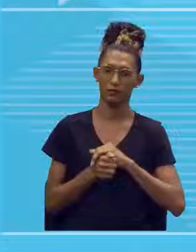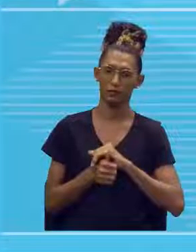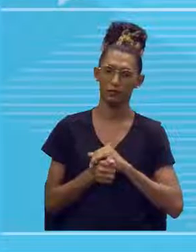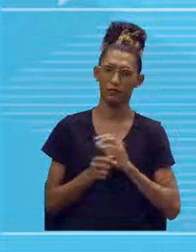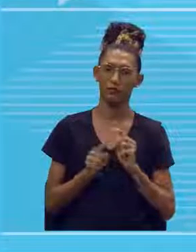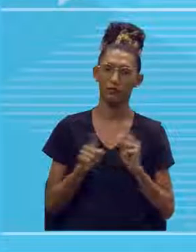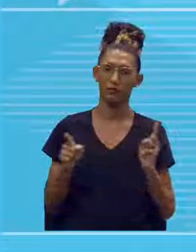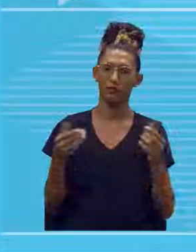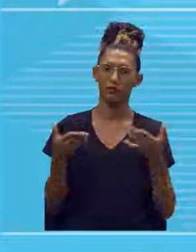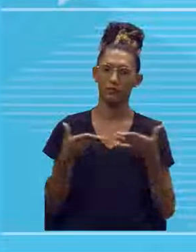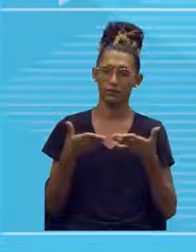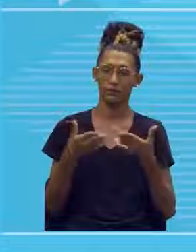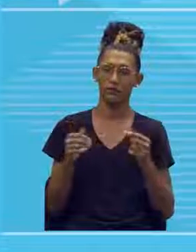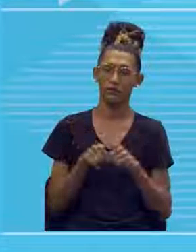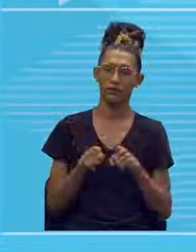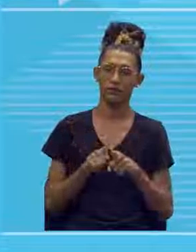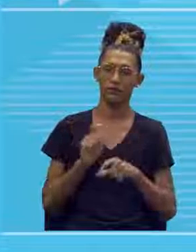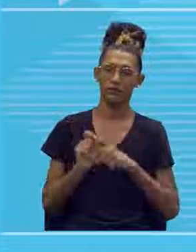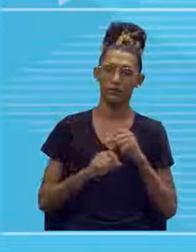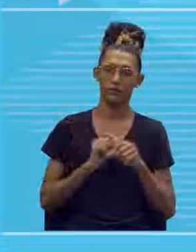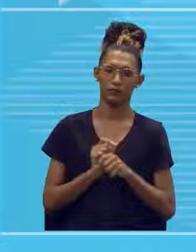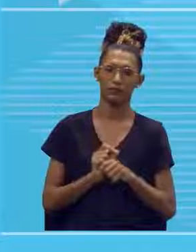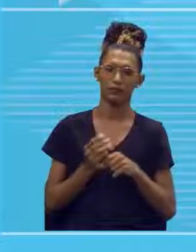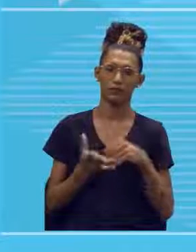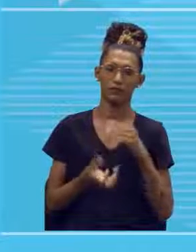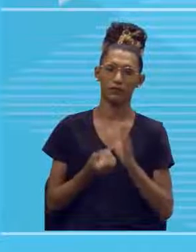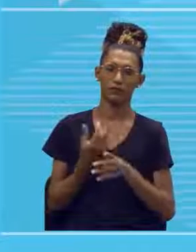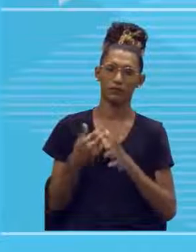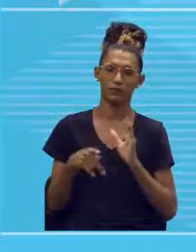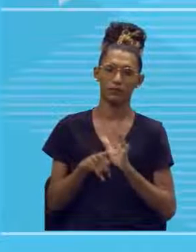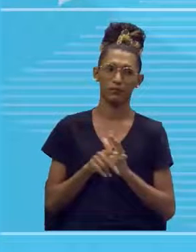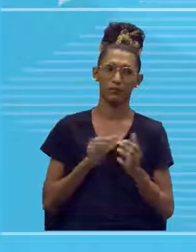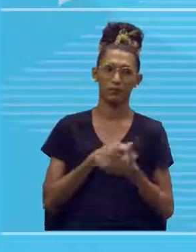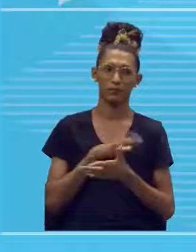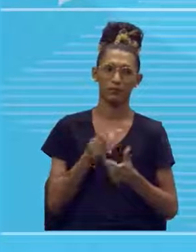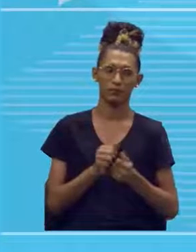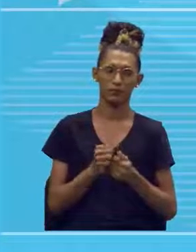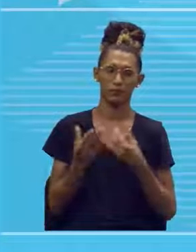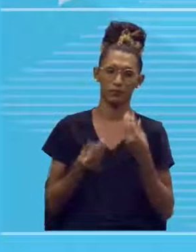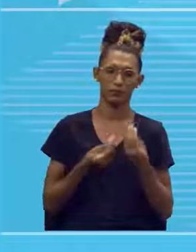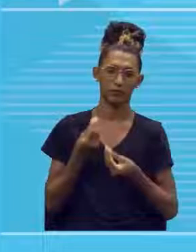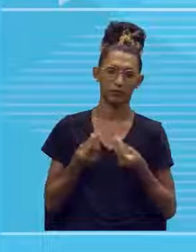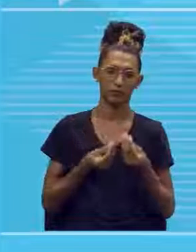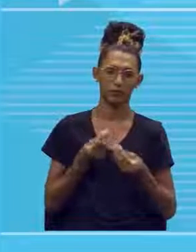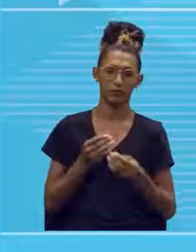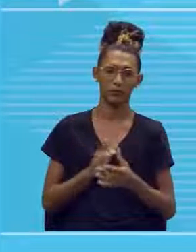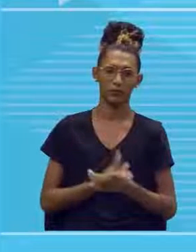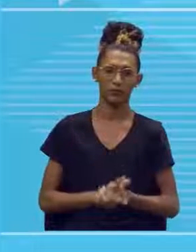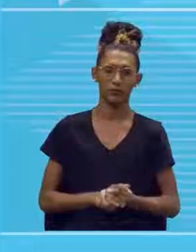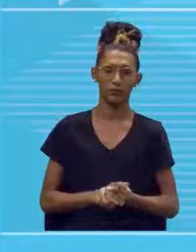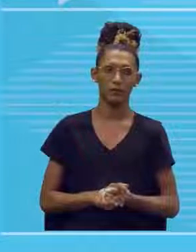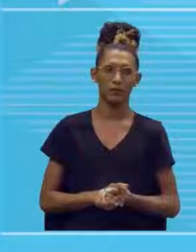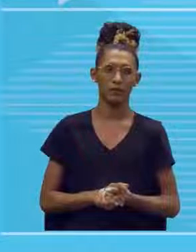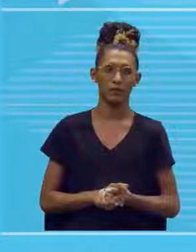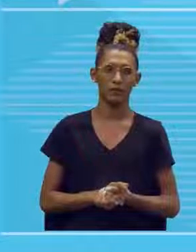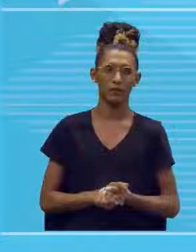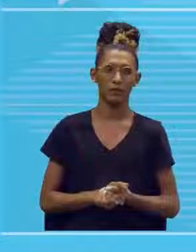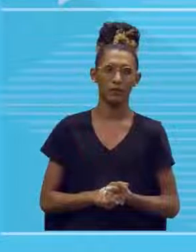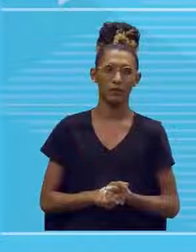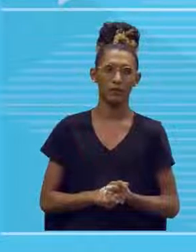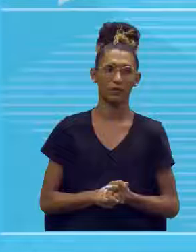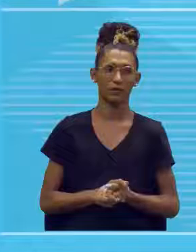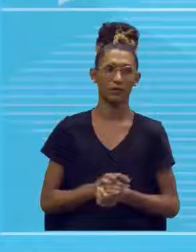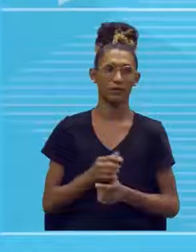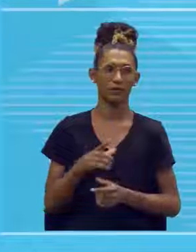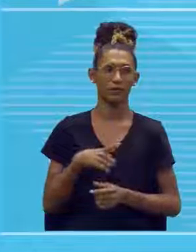mas hoje também se sabe que o próprio formato da terra não é assim tá bom E aí a gente vem com o parte